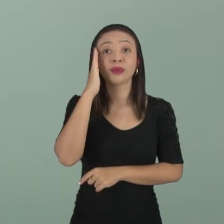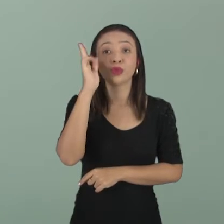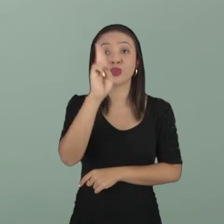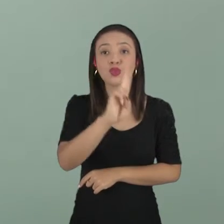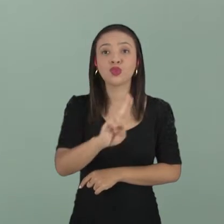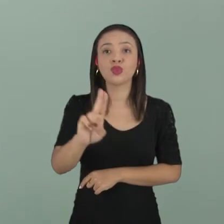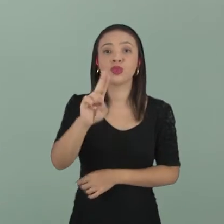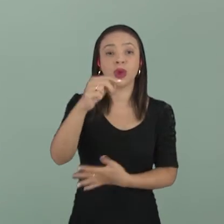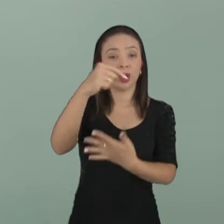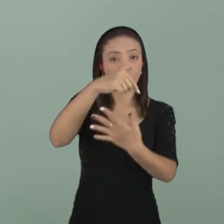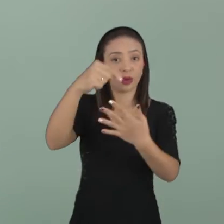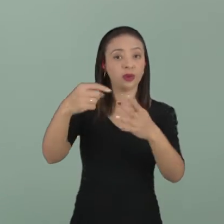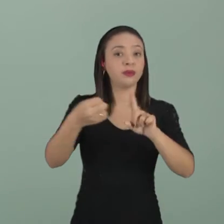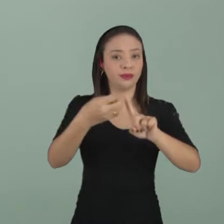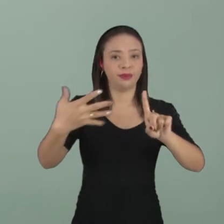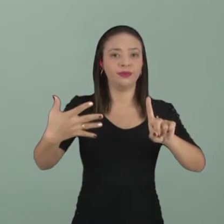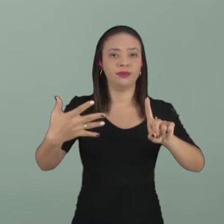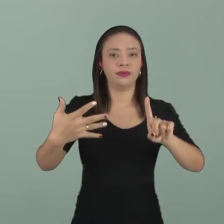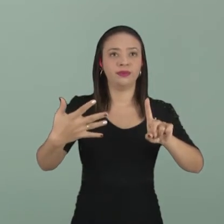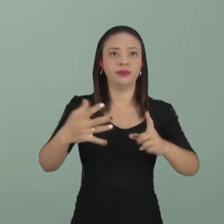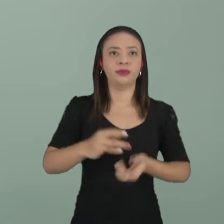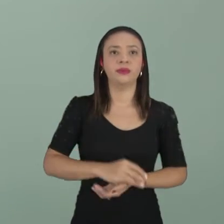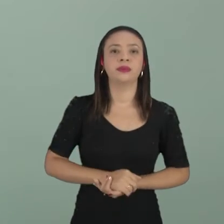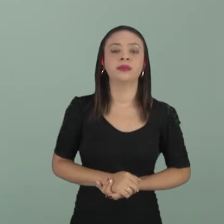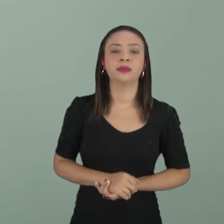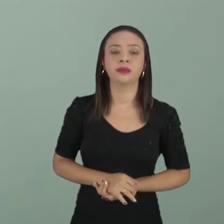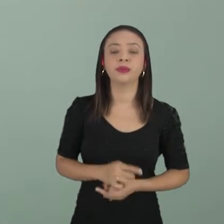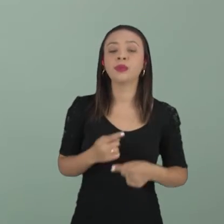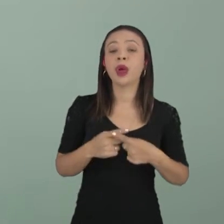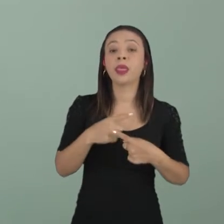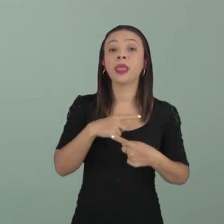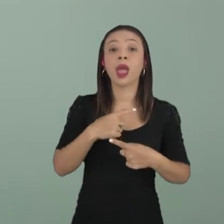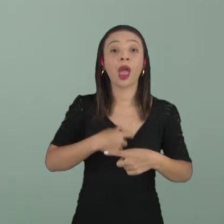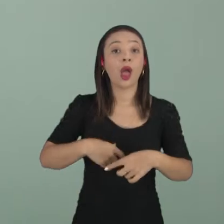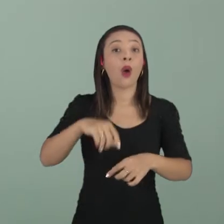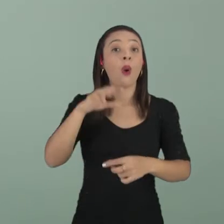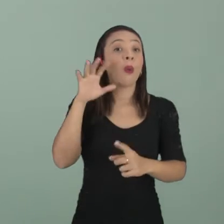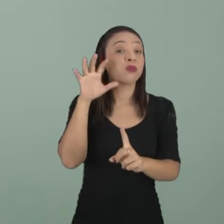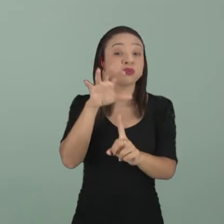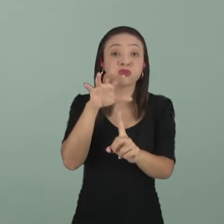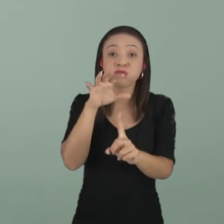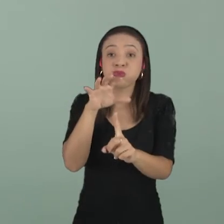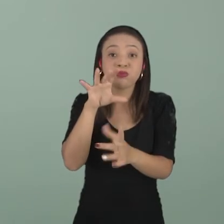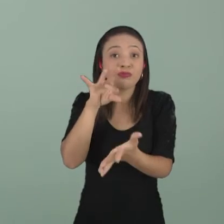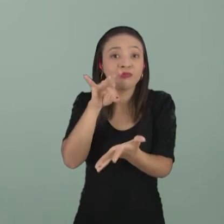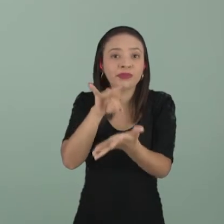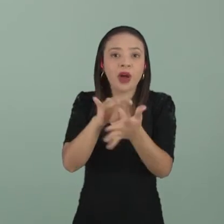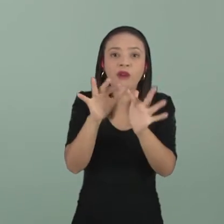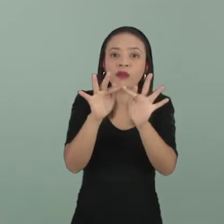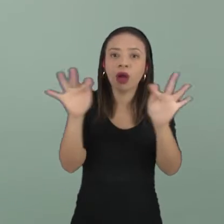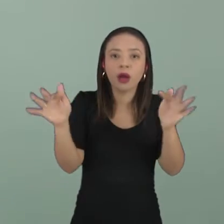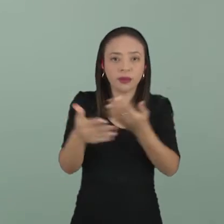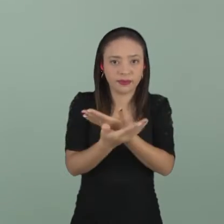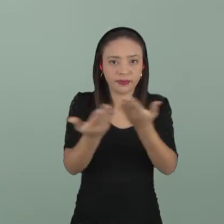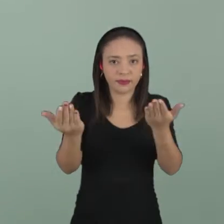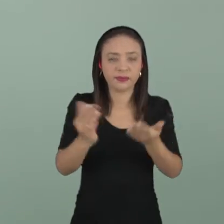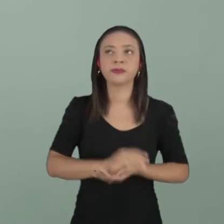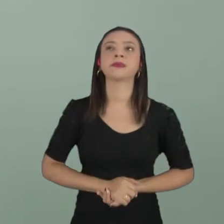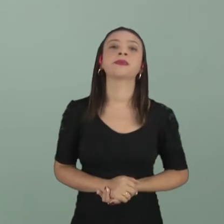esses operadores argumentativos. Eles interferem diretamente na frase de